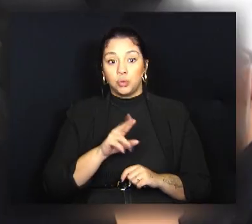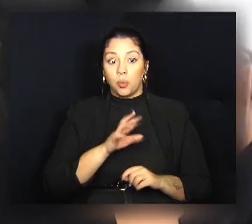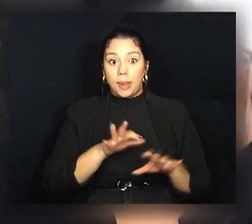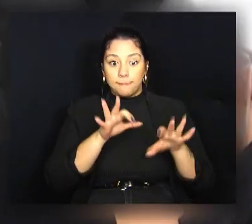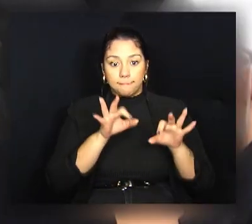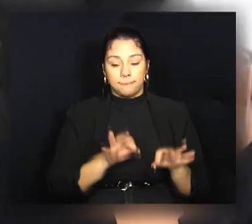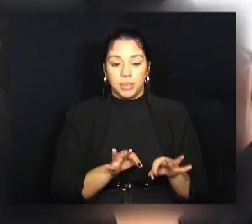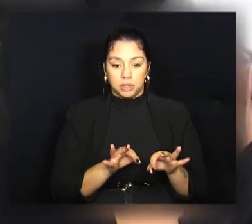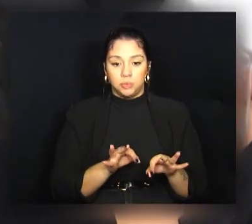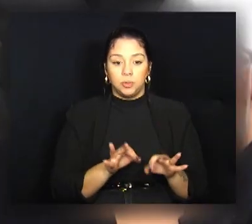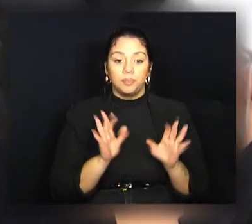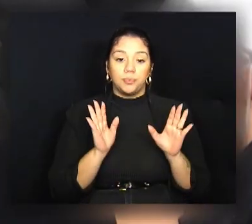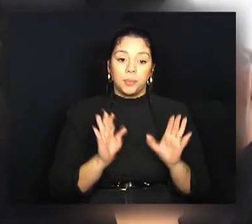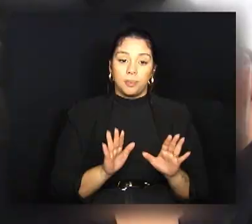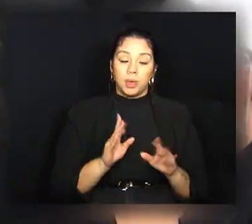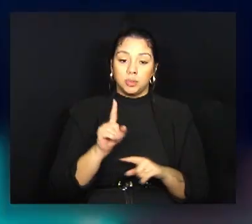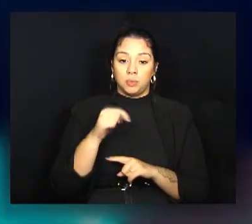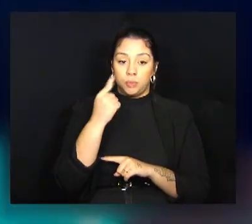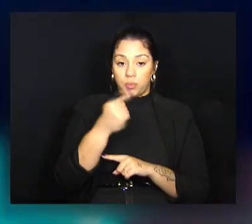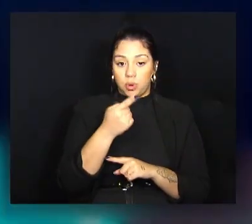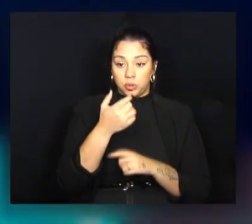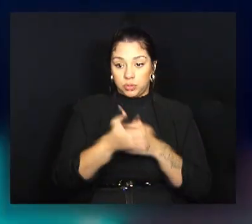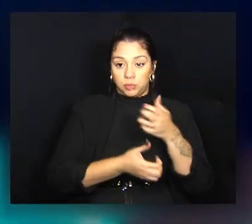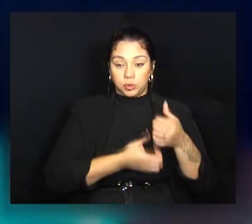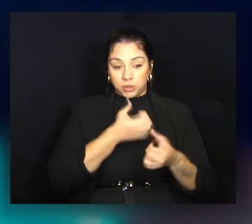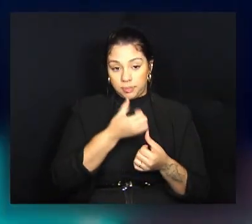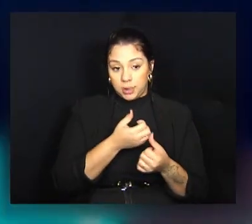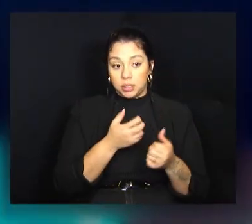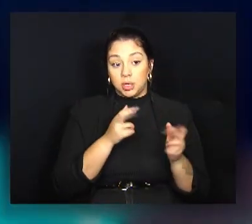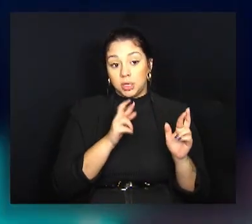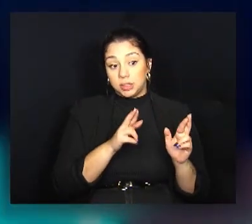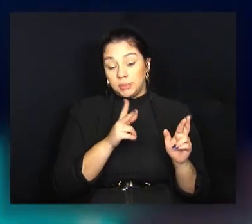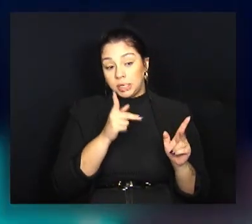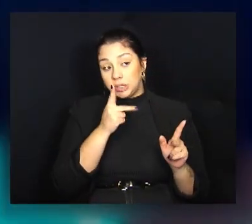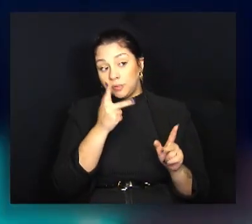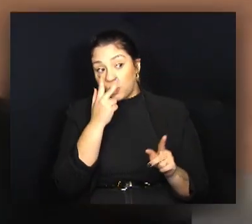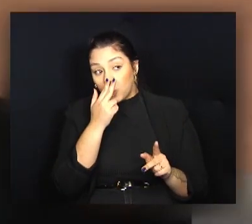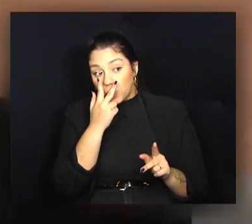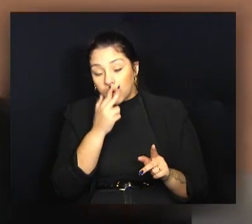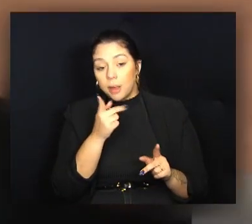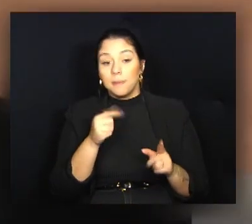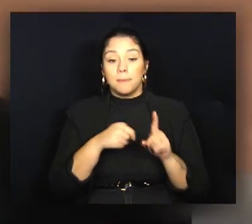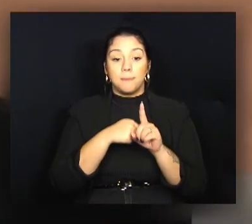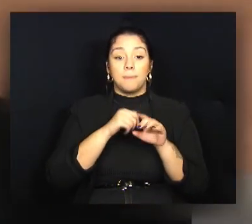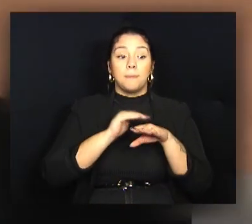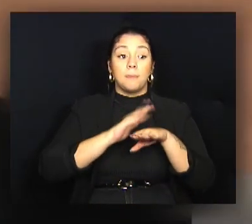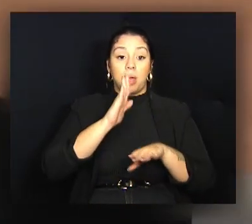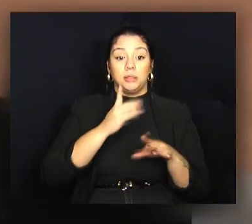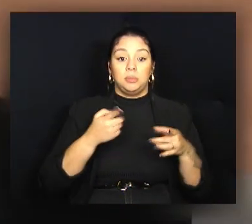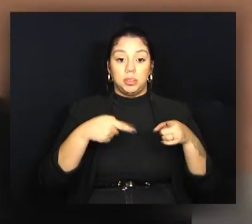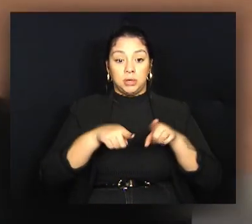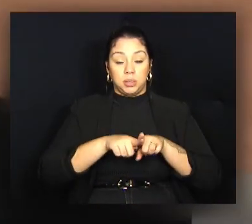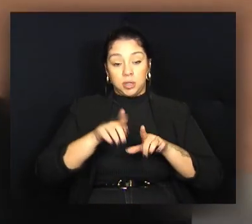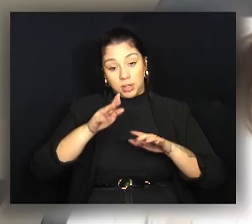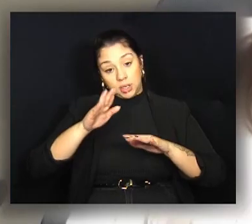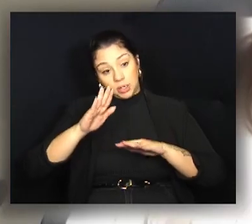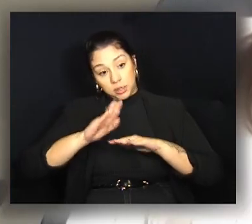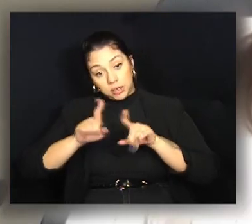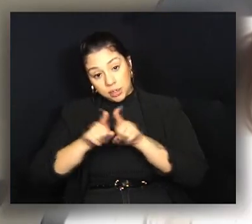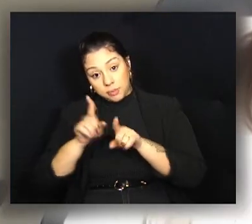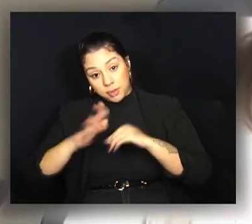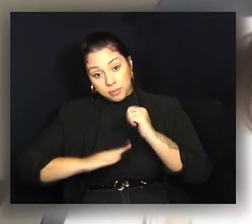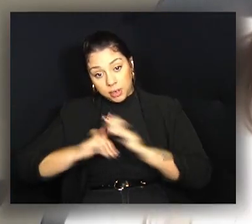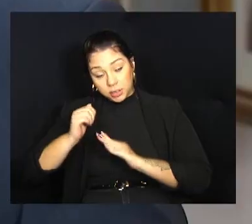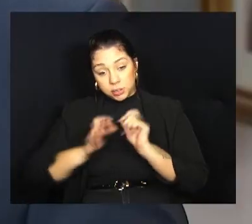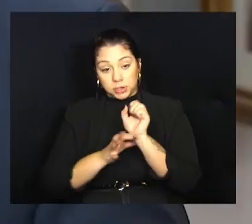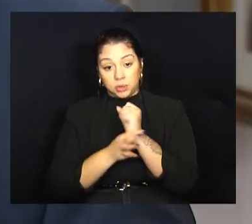ideais, mas para o próximo semestre a expectativa é firmar mais parcerias e ações com as forças de segurança